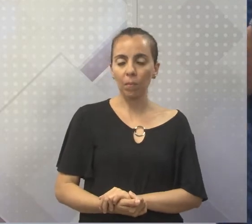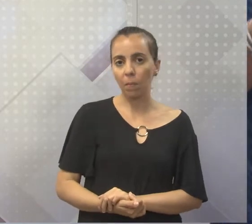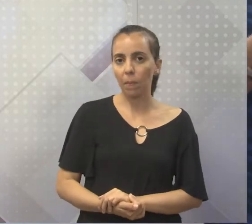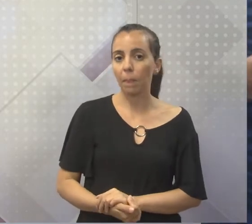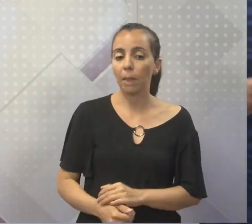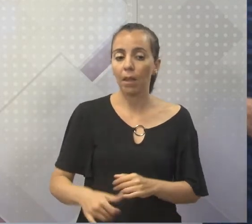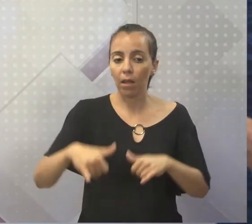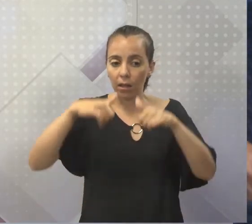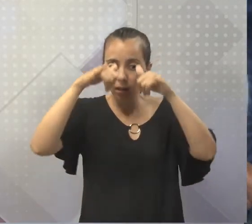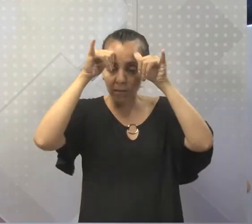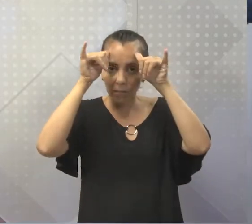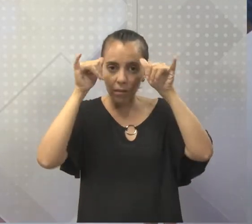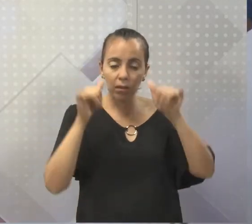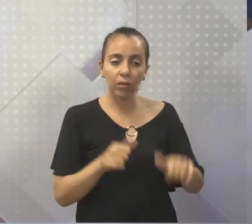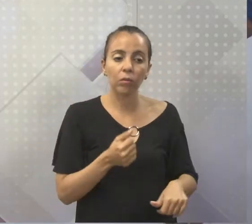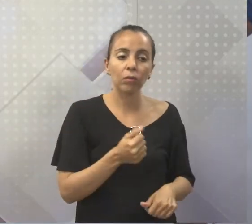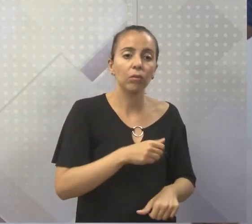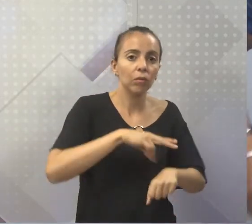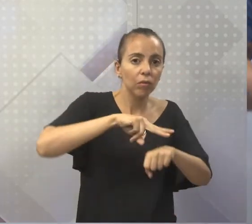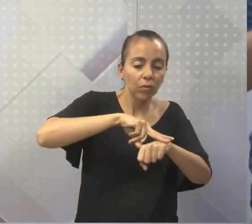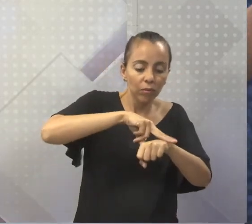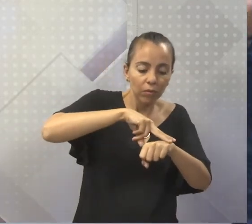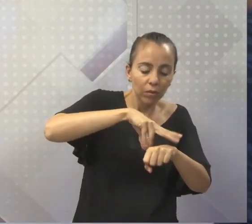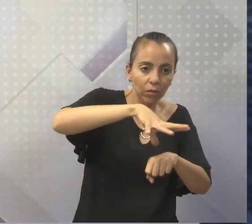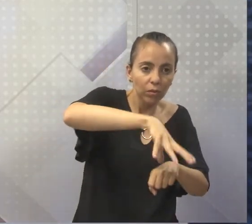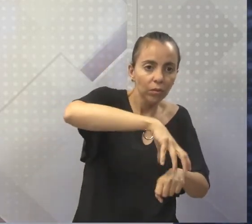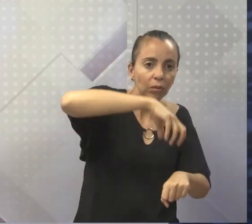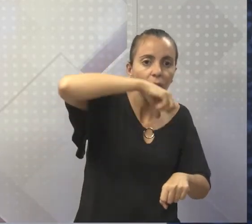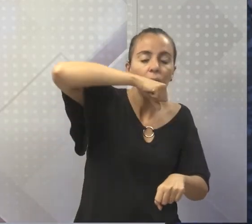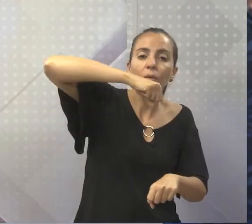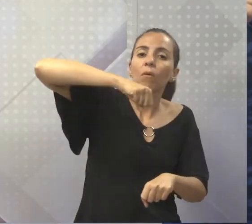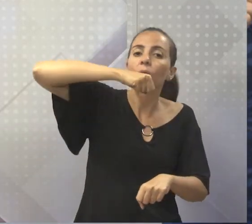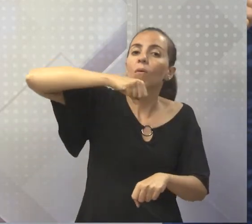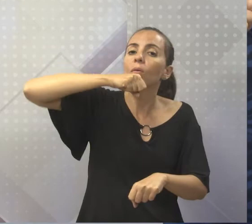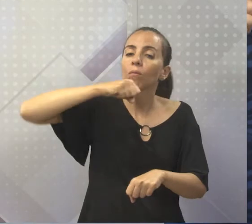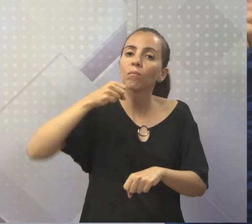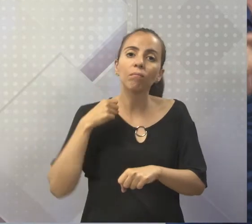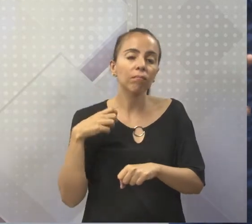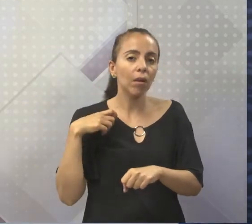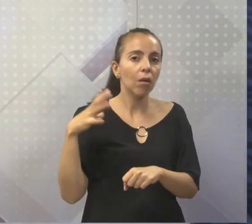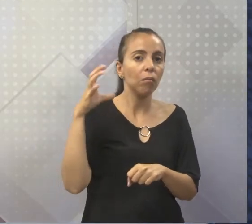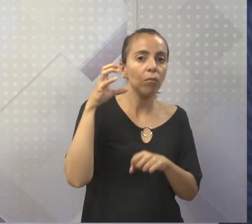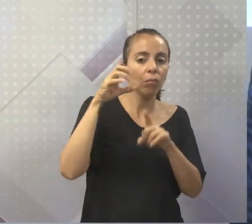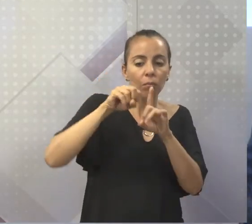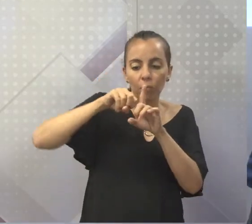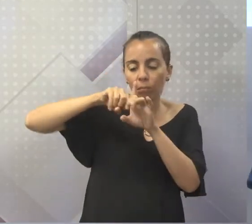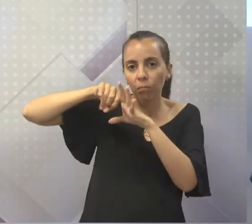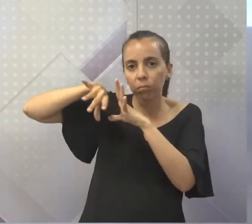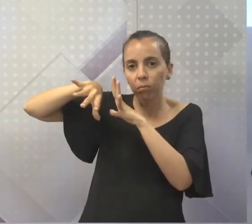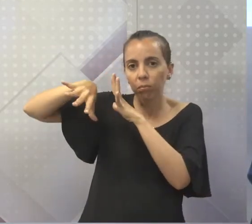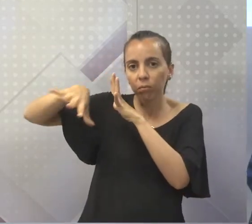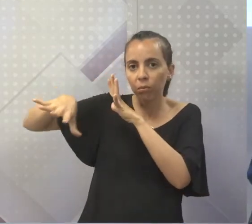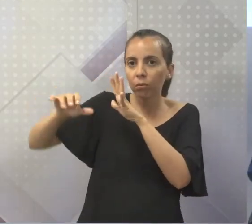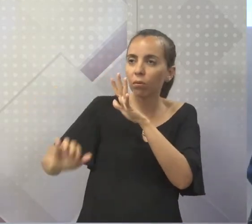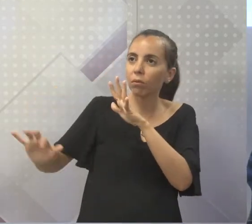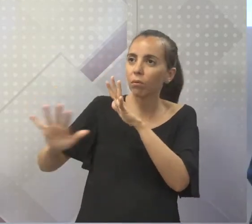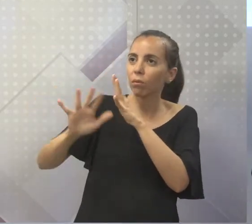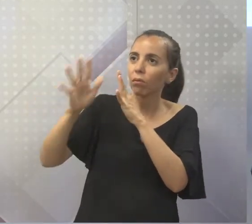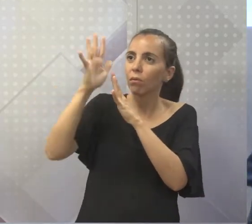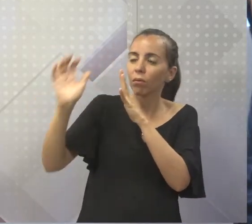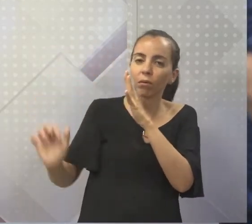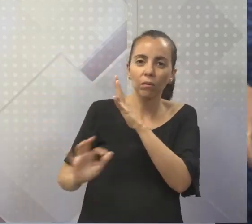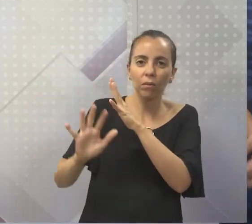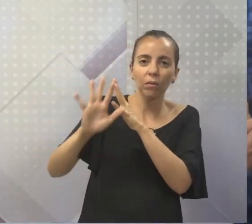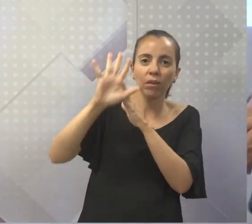o gado come aquele capim solta pum ou a roda na ruminação joga gás